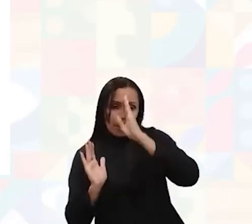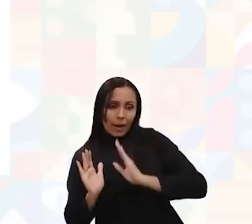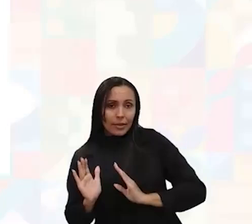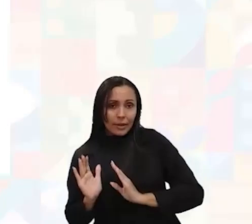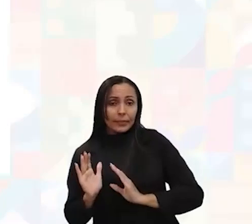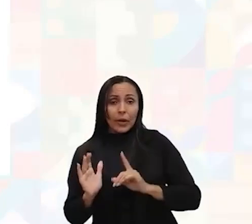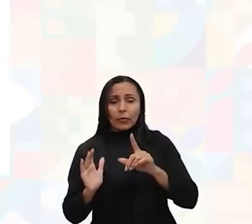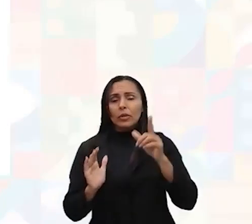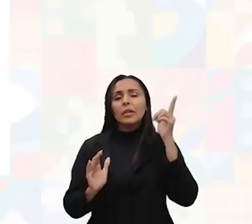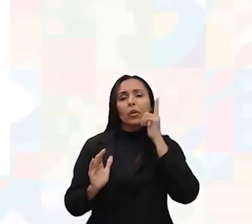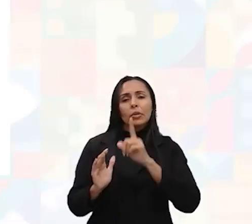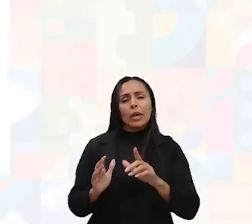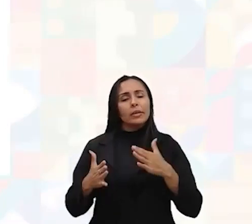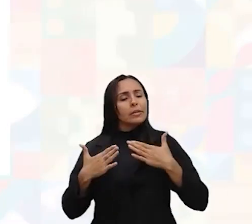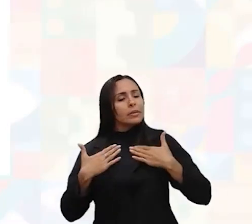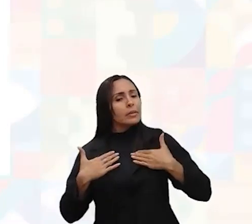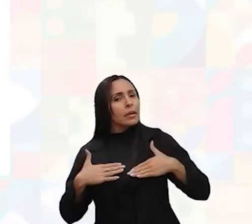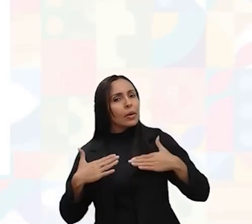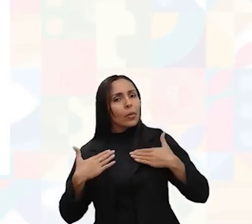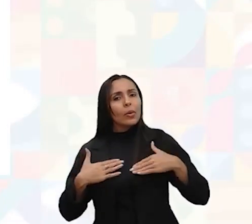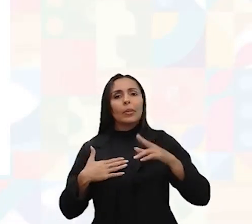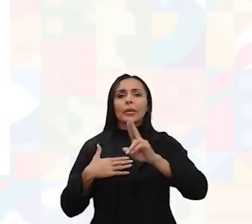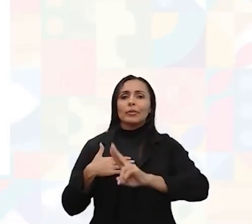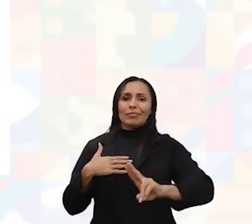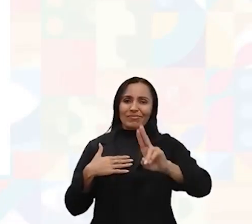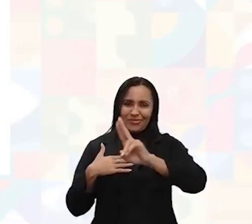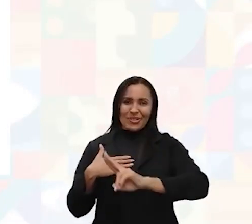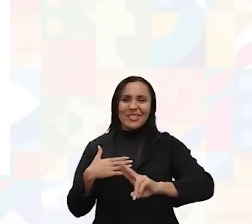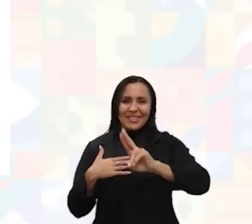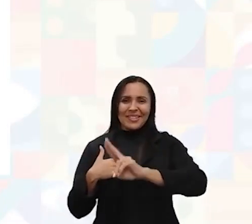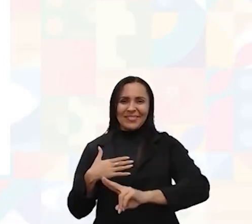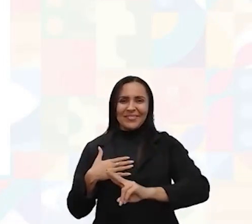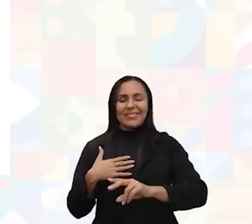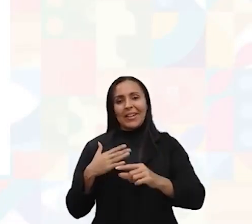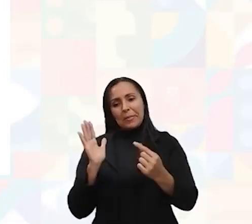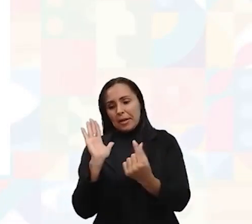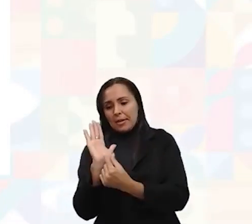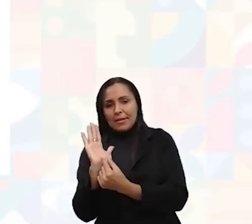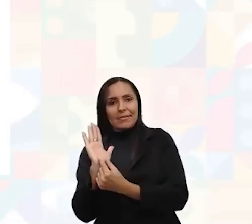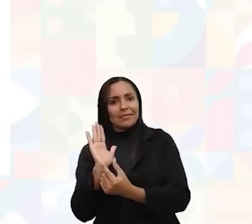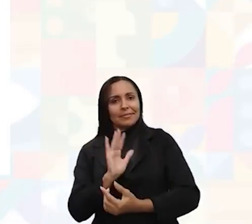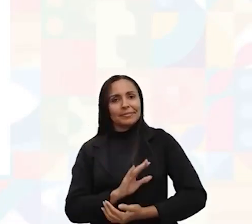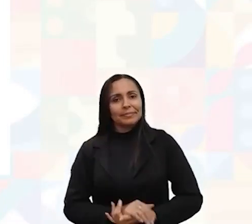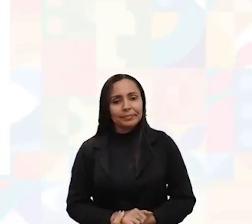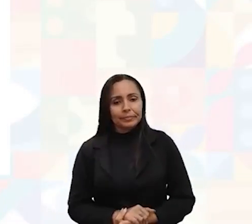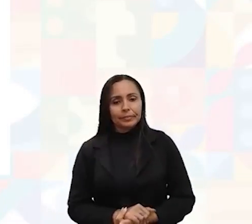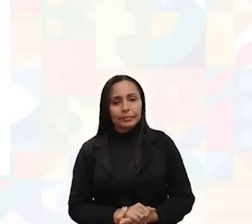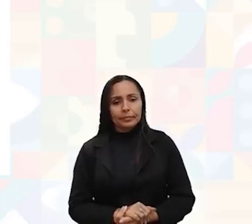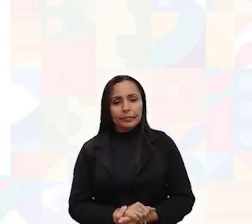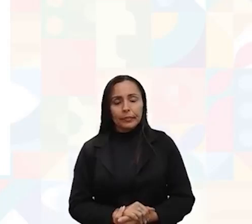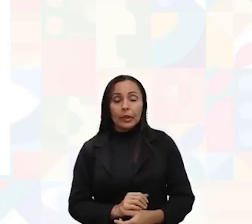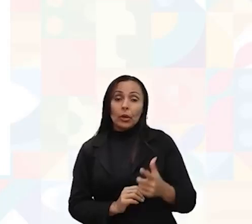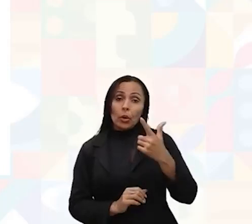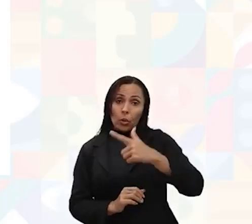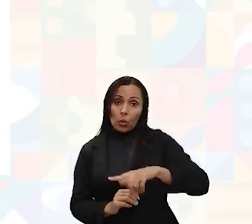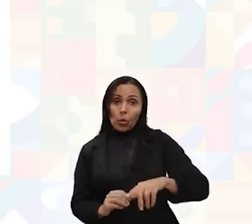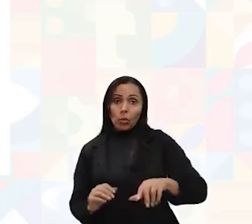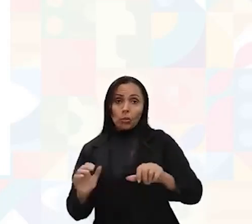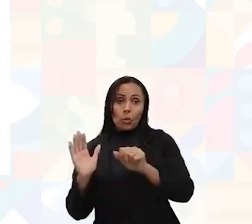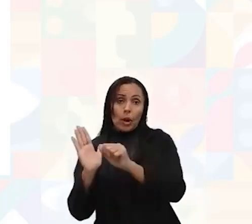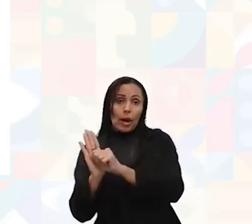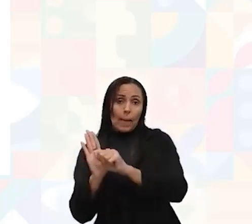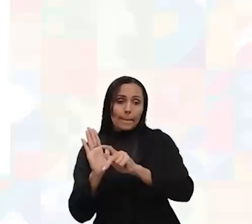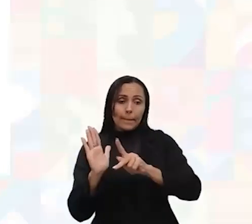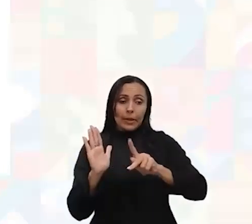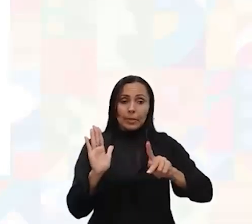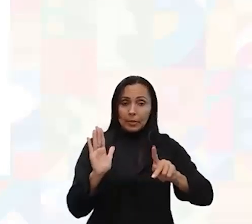consegue tranquilamente utilizar o aplicativo. Outros aplicativos que existem